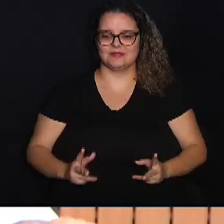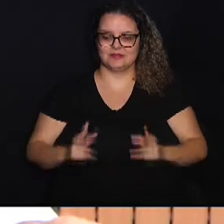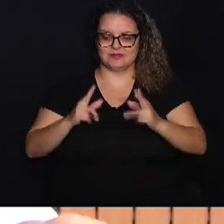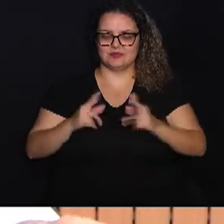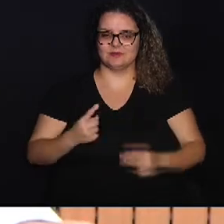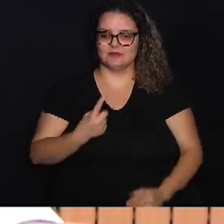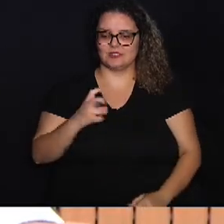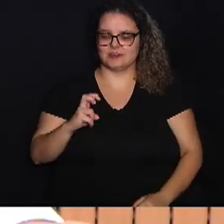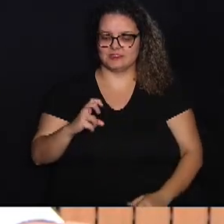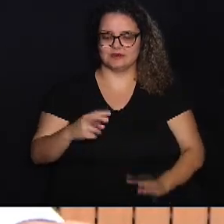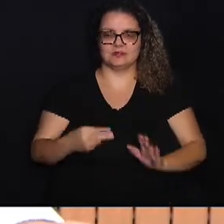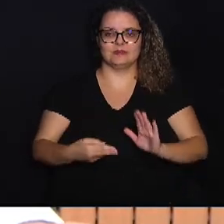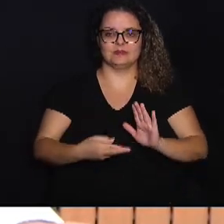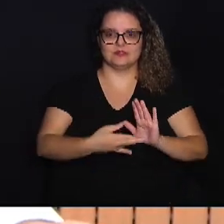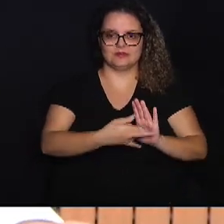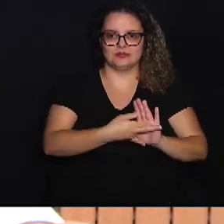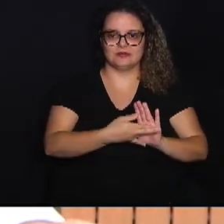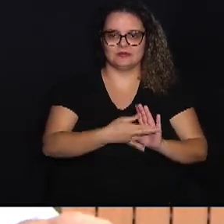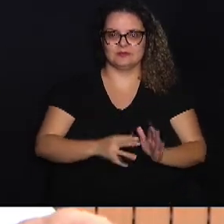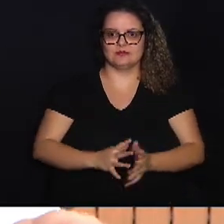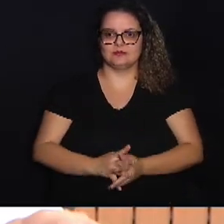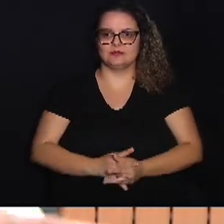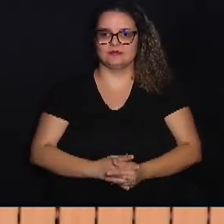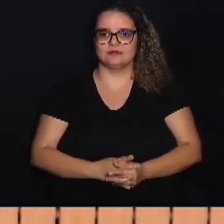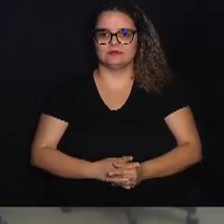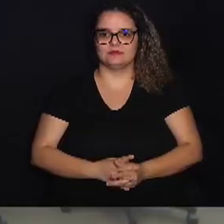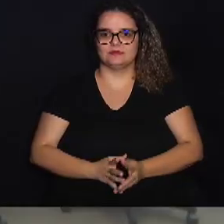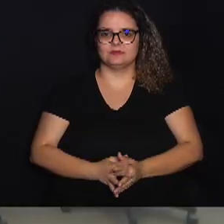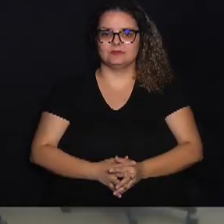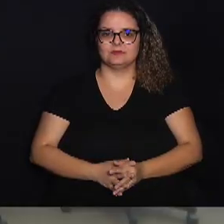Então a reunião por até 15 minutos por 15 minutos